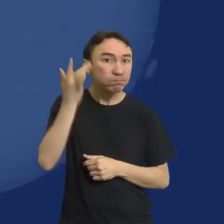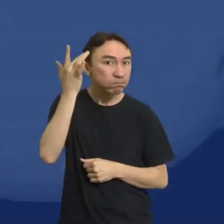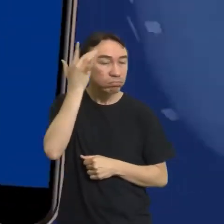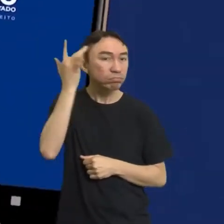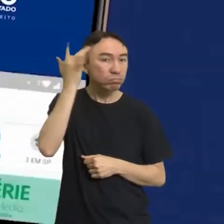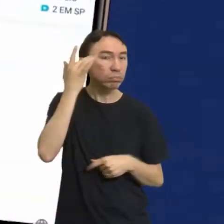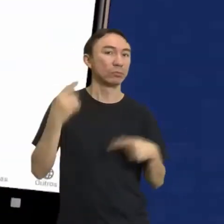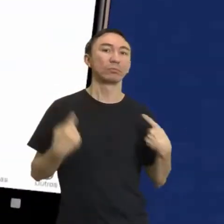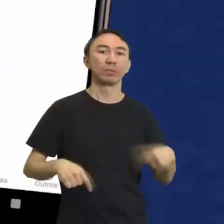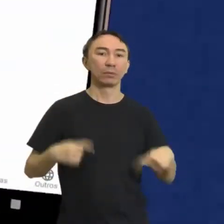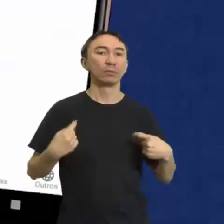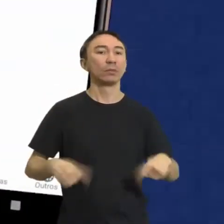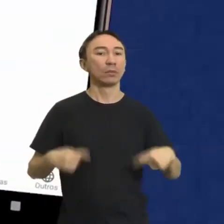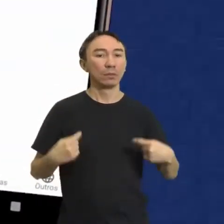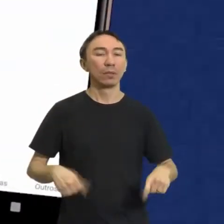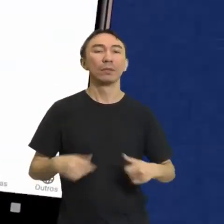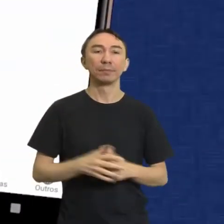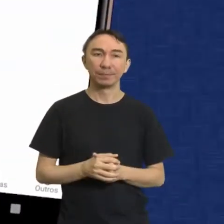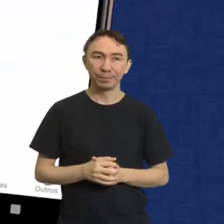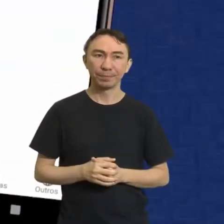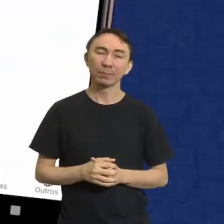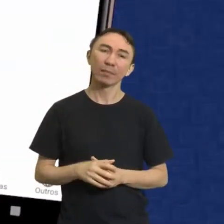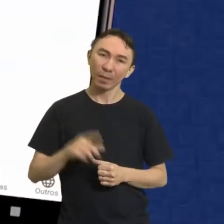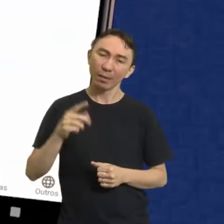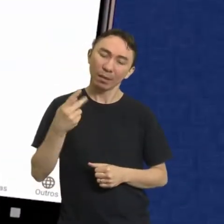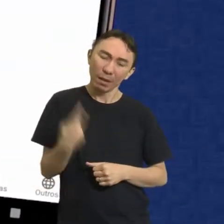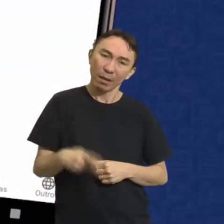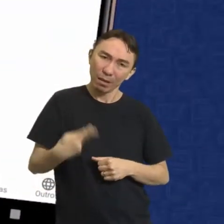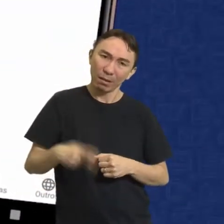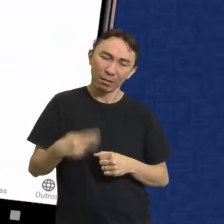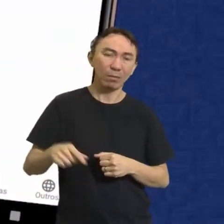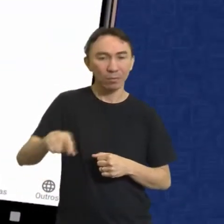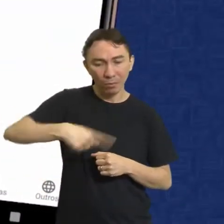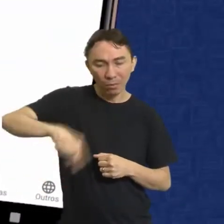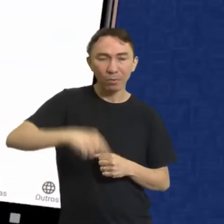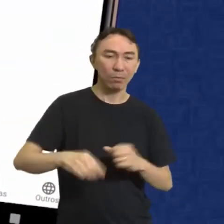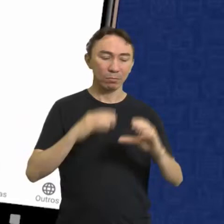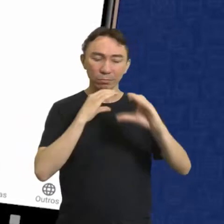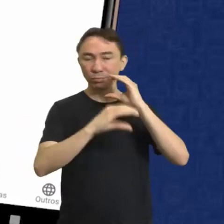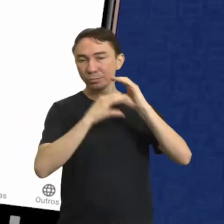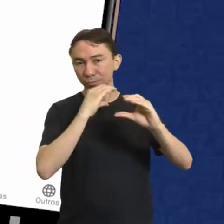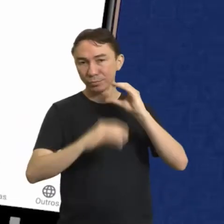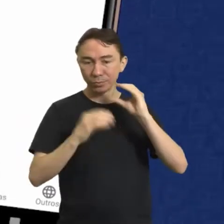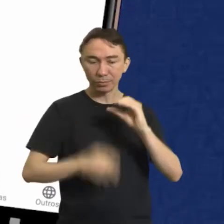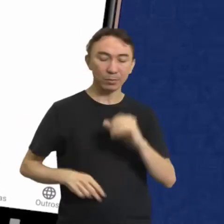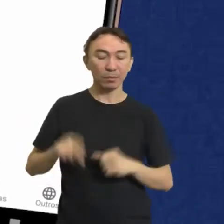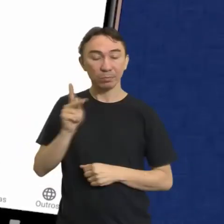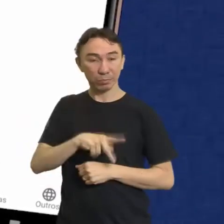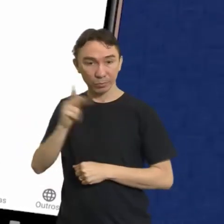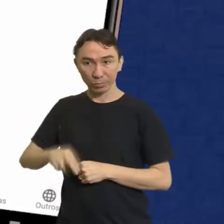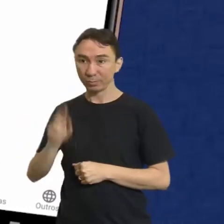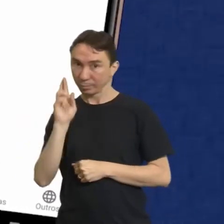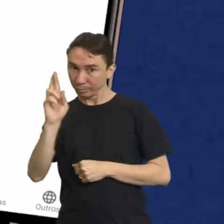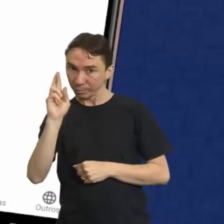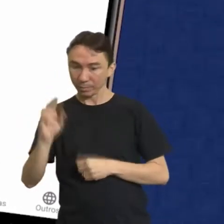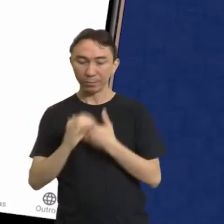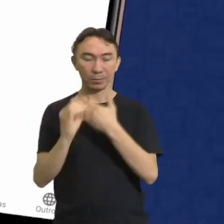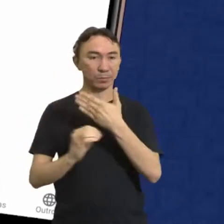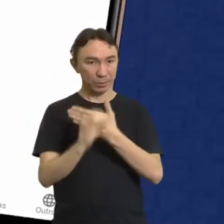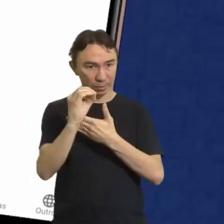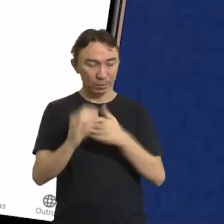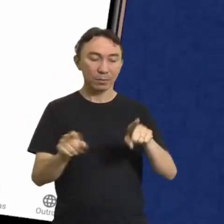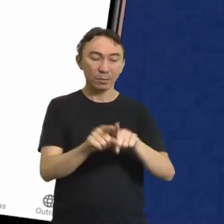funções. Ele é um canal interno de comunicação entre os professores responsáveis pelas aulas e os professores da